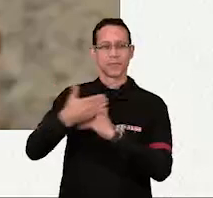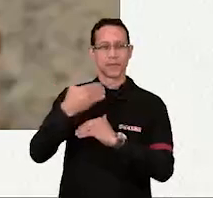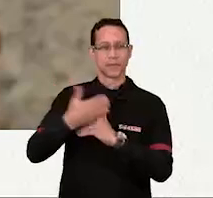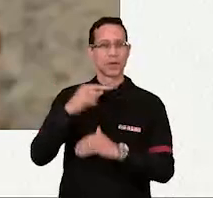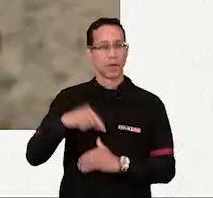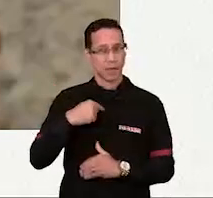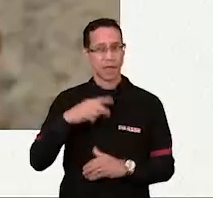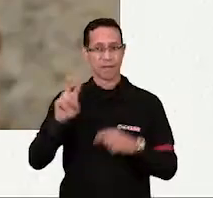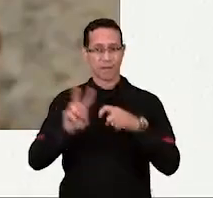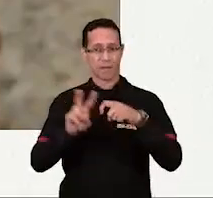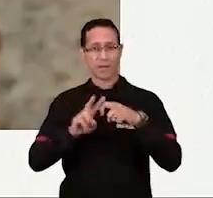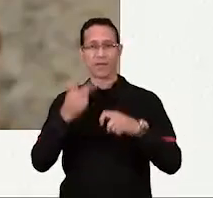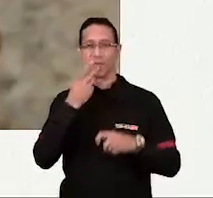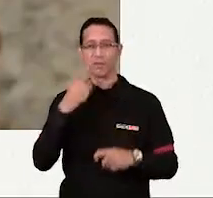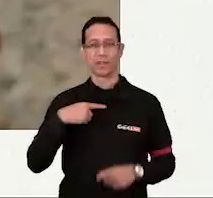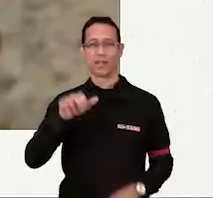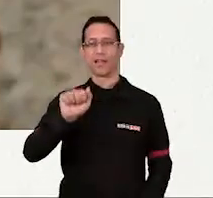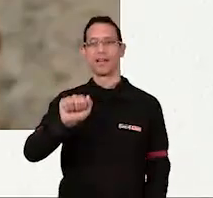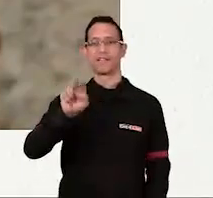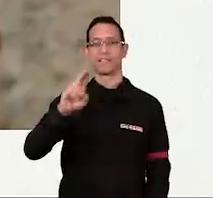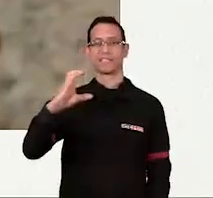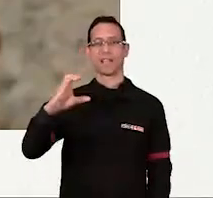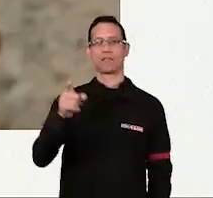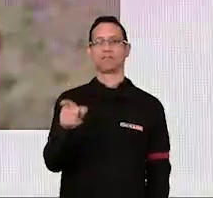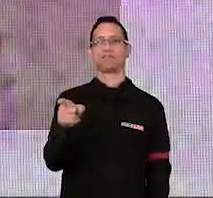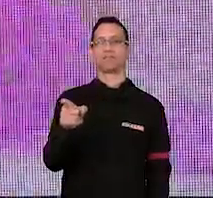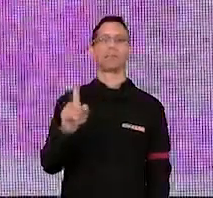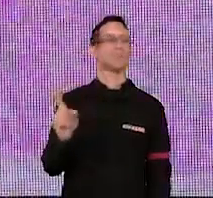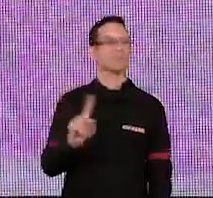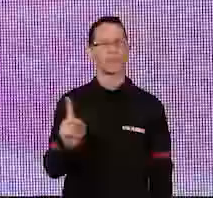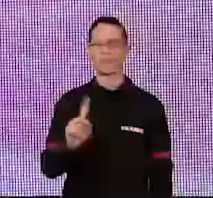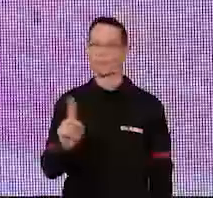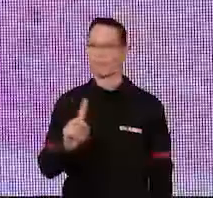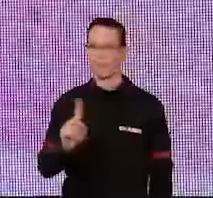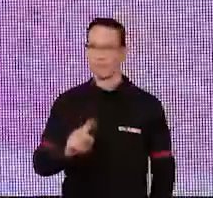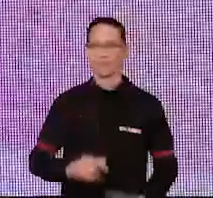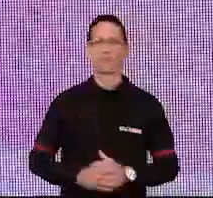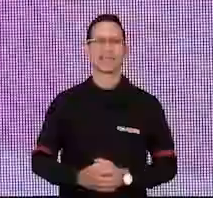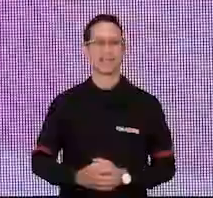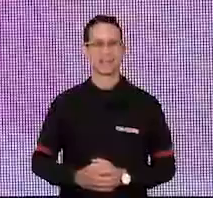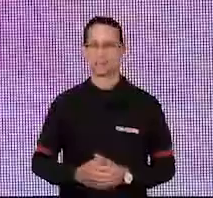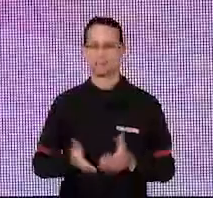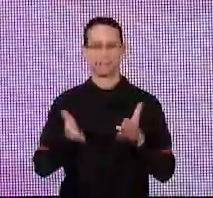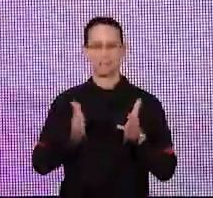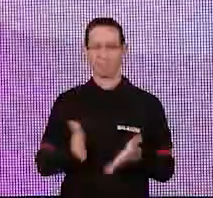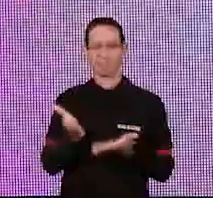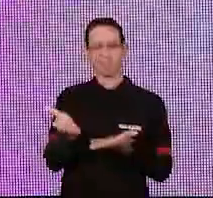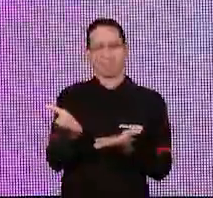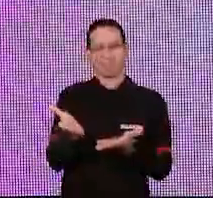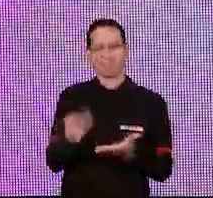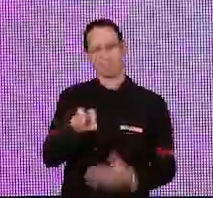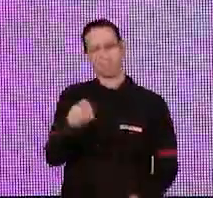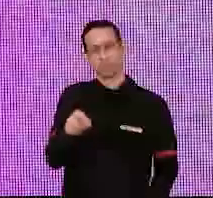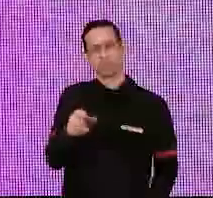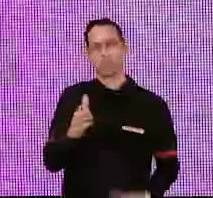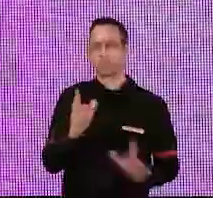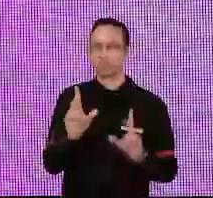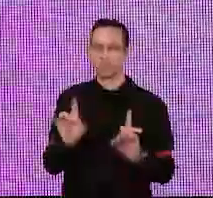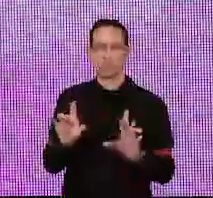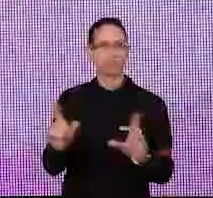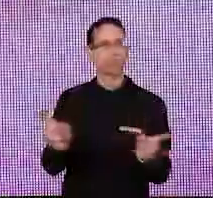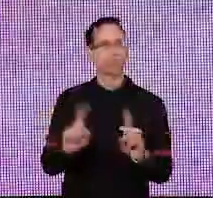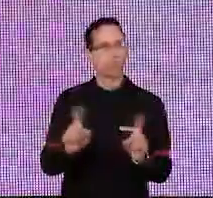de que ele foi no veterinário e falaram que ele teve AVC, para com isso, né? Ele é assim desde pequeno, é o charme dele, não é, ele é